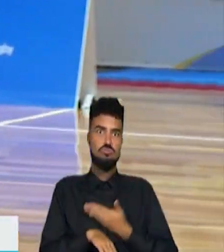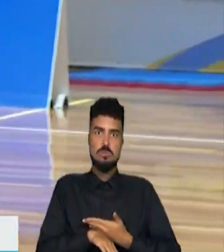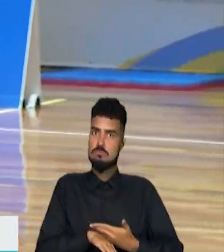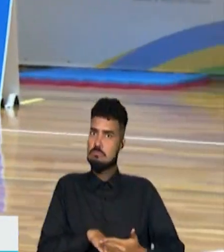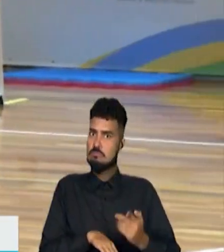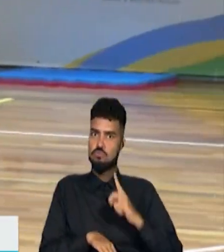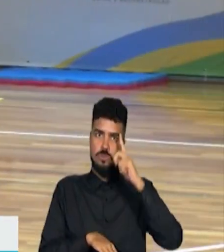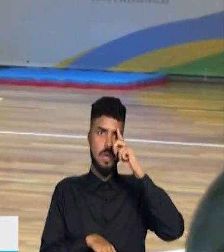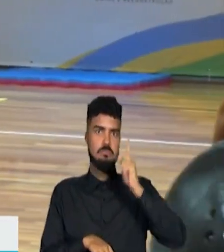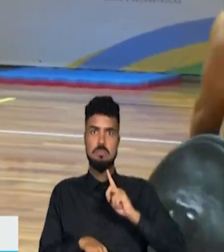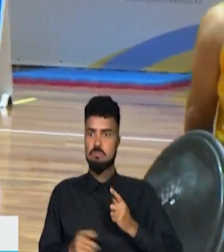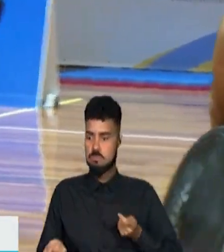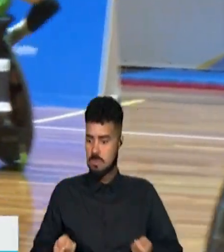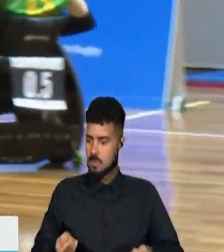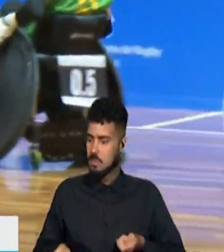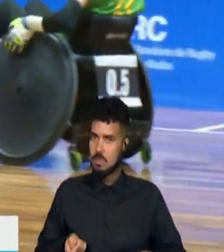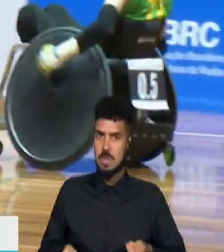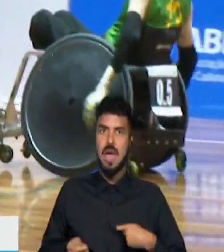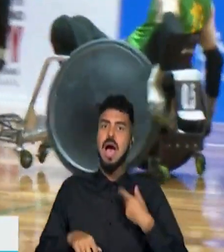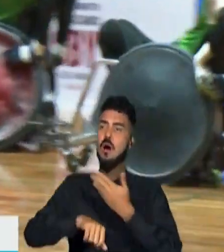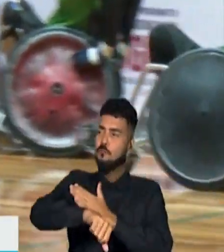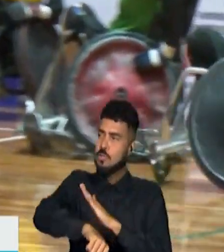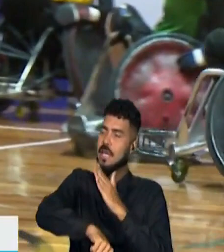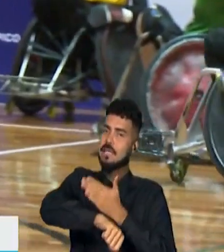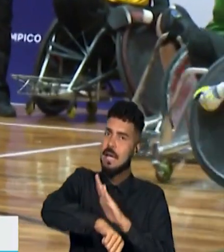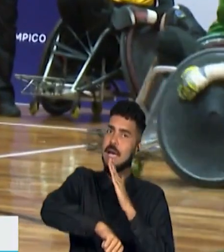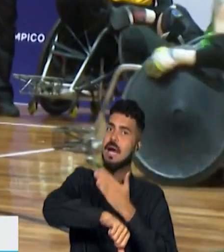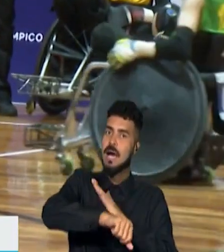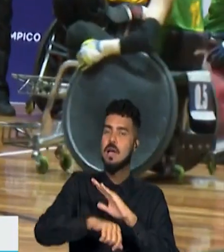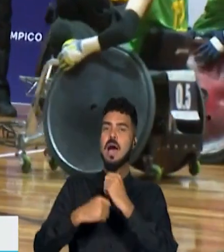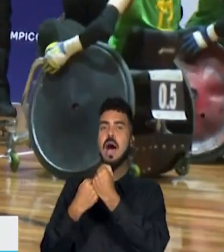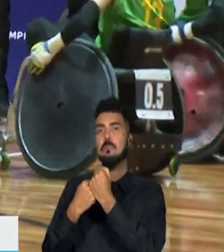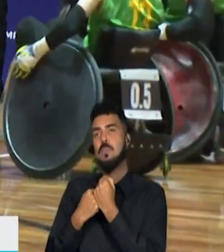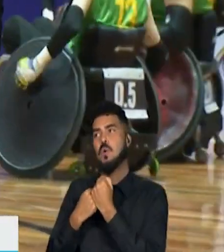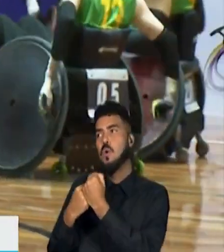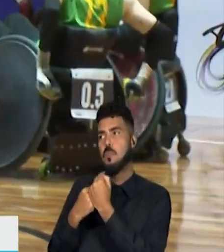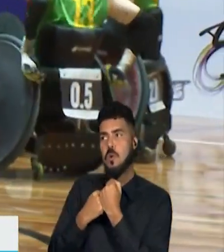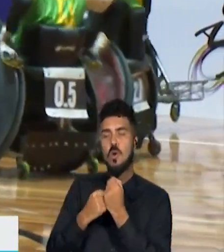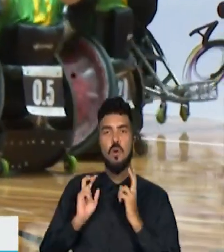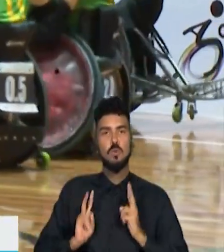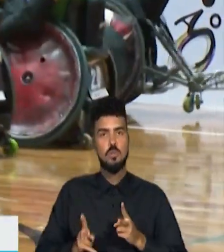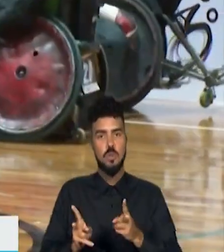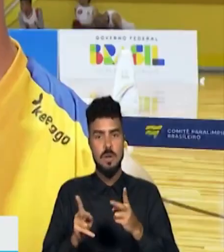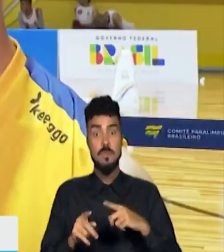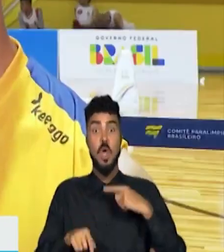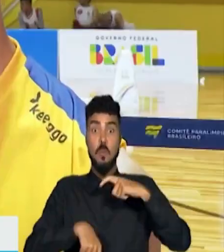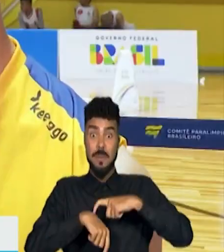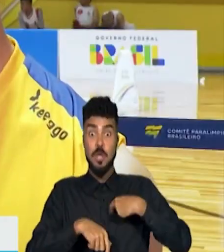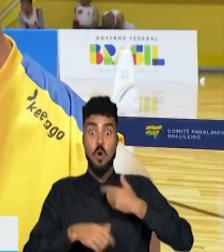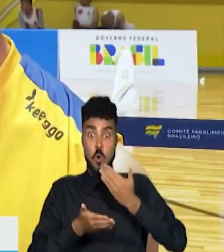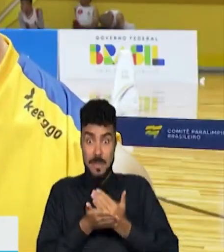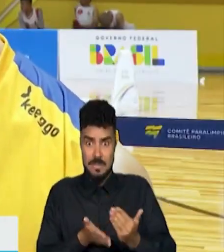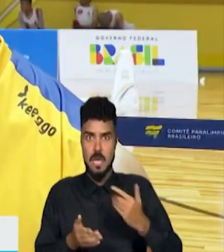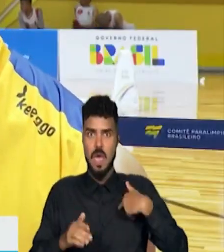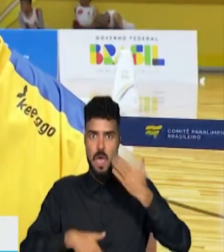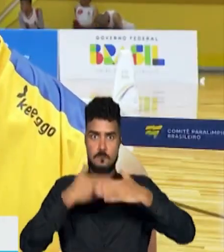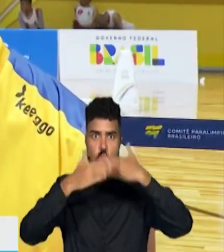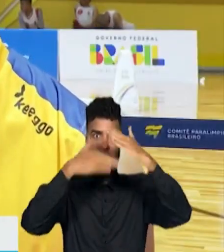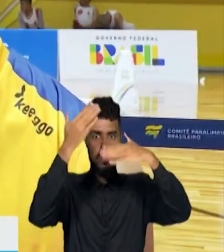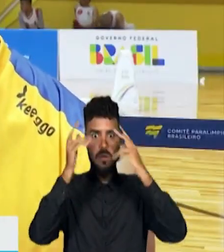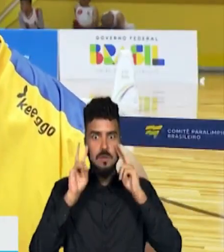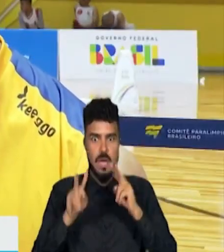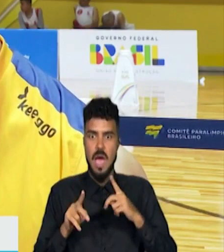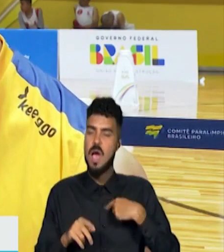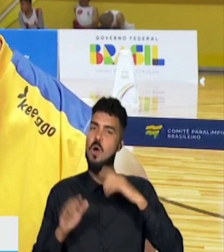Fui treinando, foram me dando apoio para eu continuar. Quando eu comecei mesmo a ver a minha evolução,